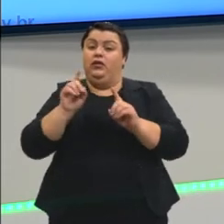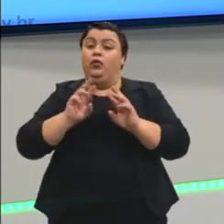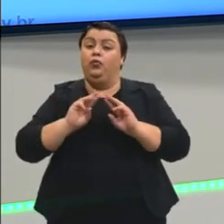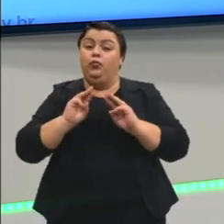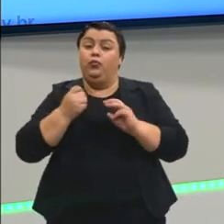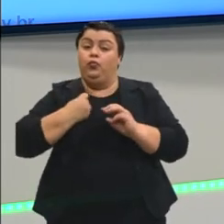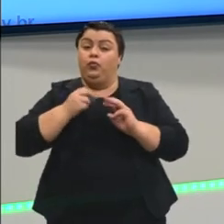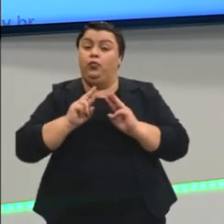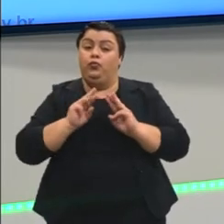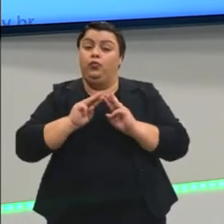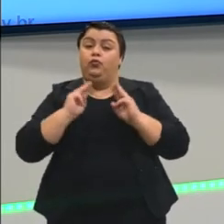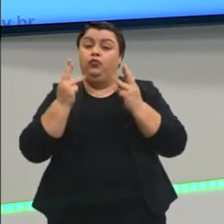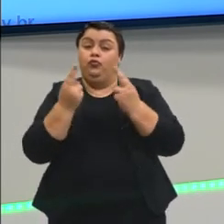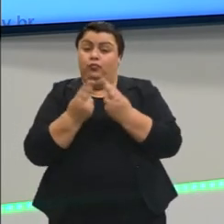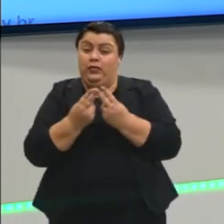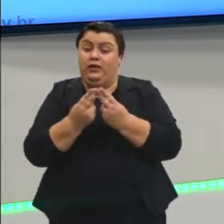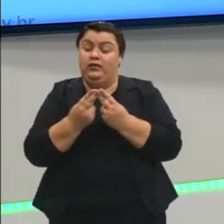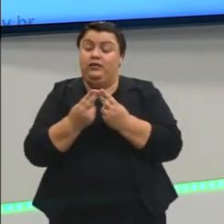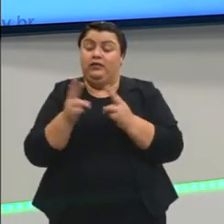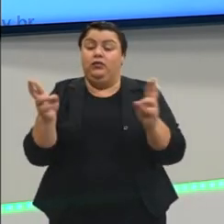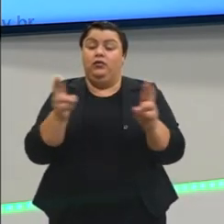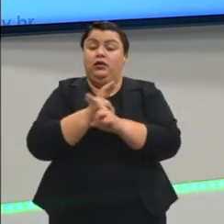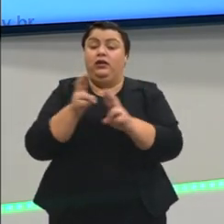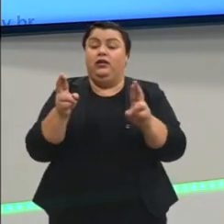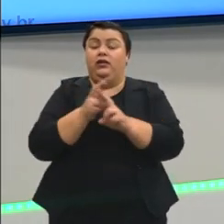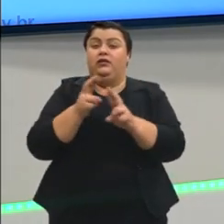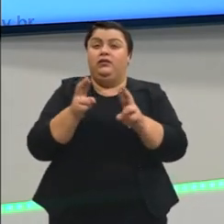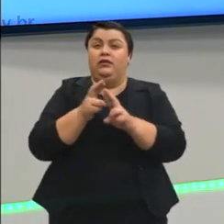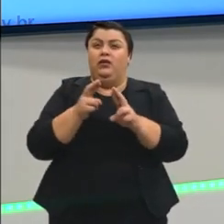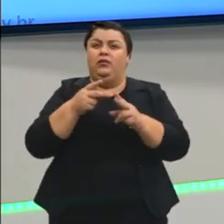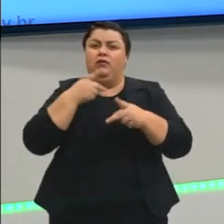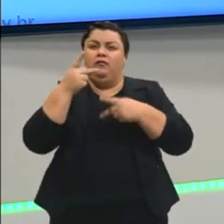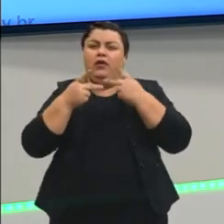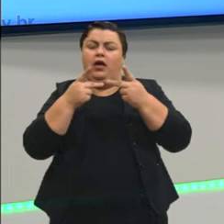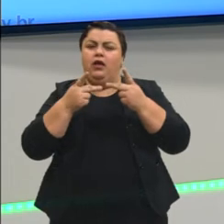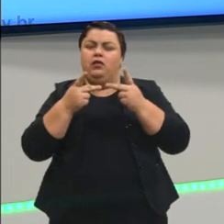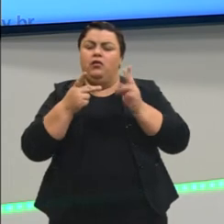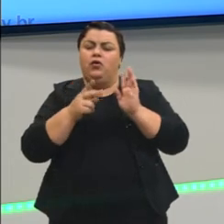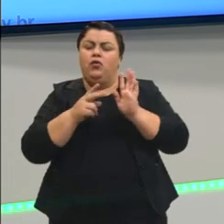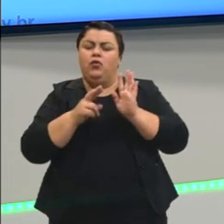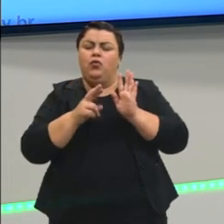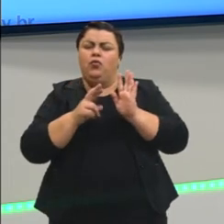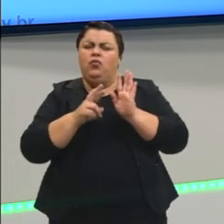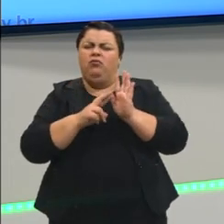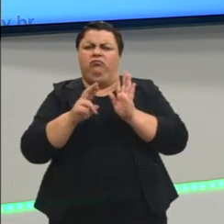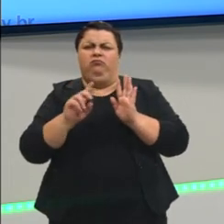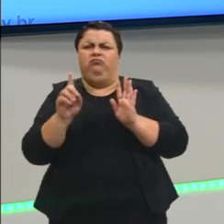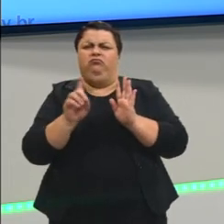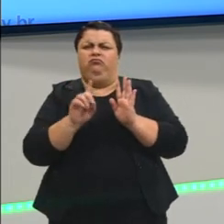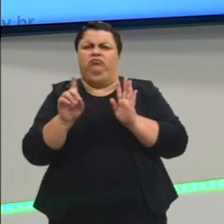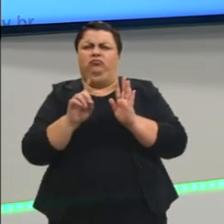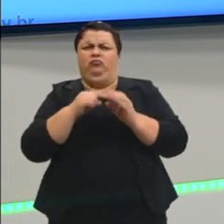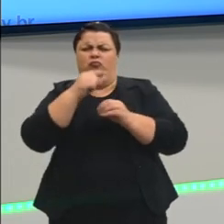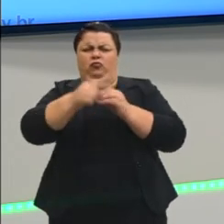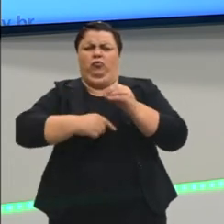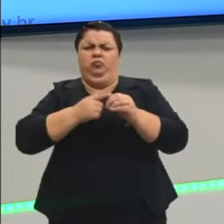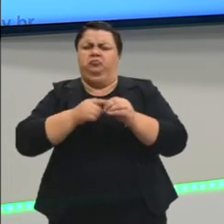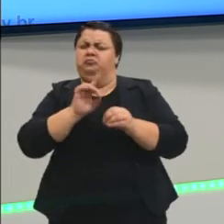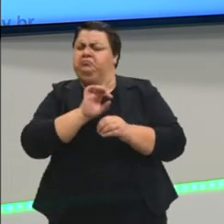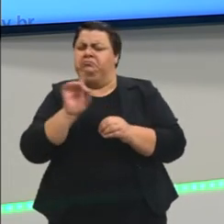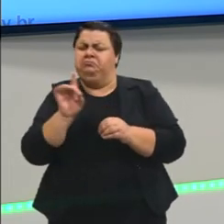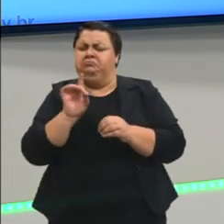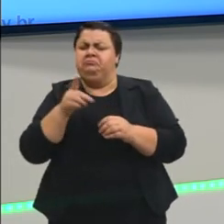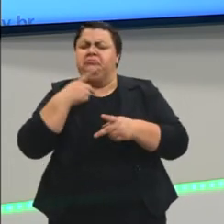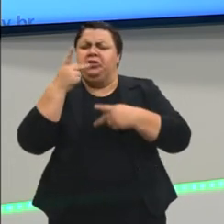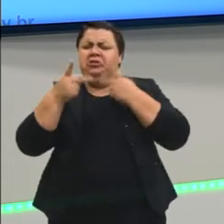massa O que são relações que dizem respeito apenas a eletrosfera do átomo não fala também